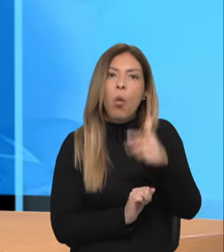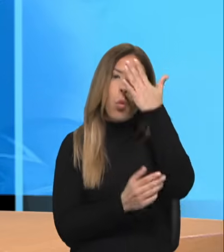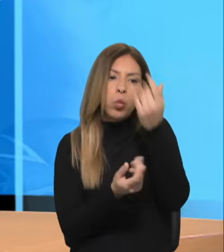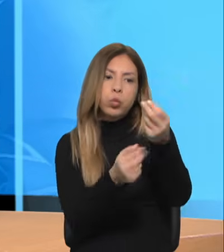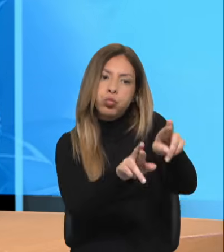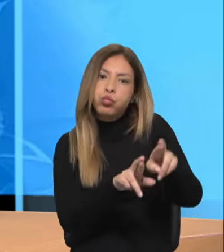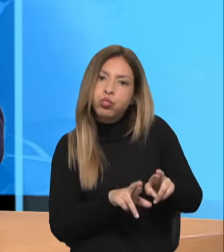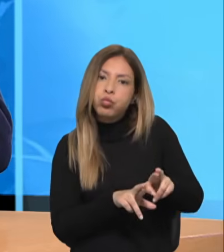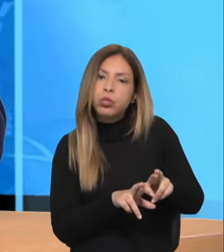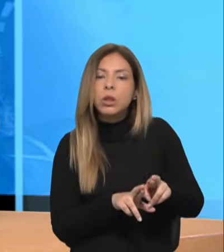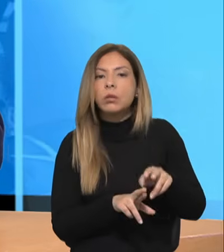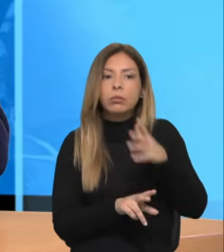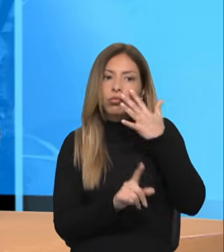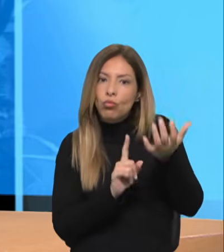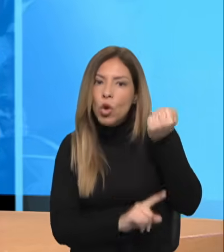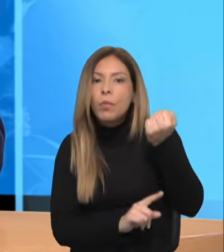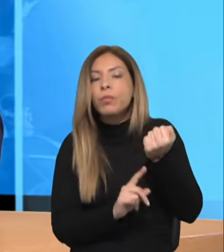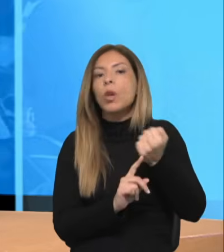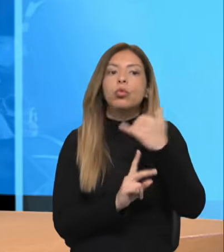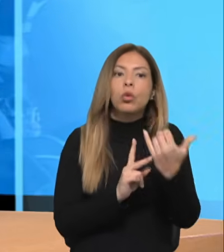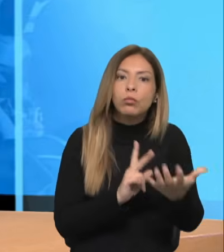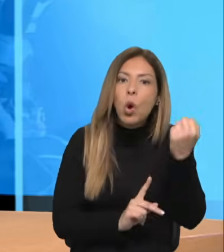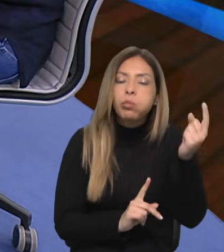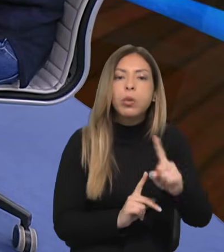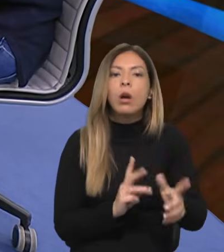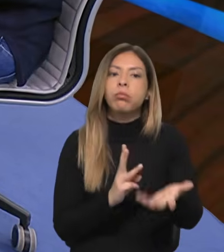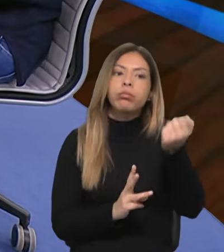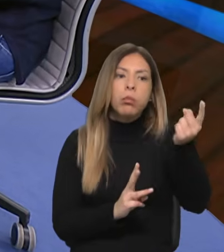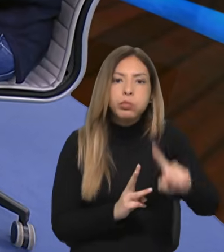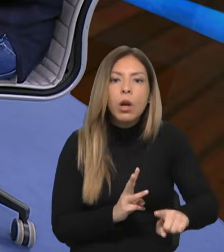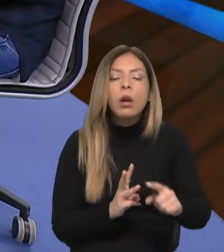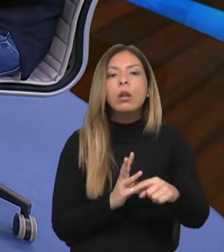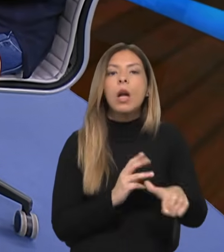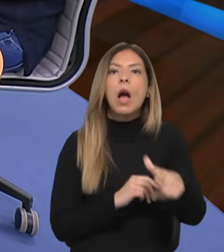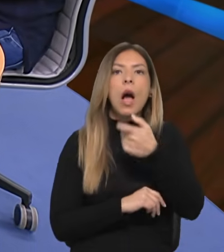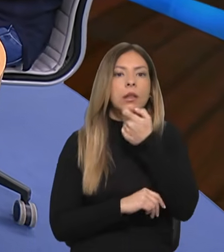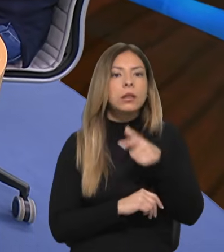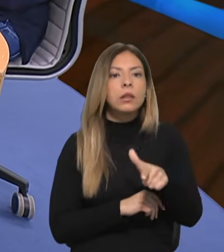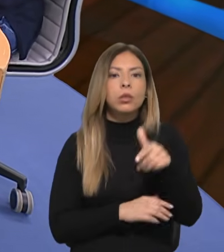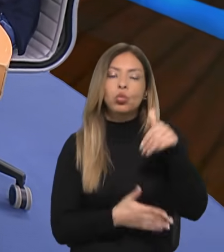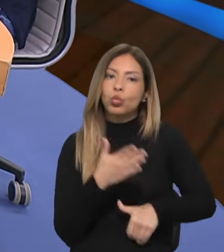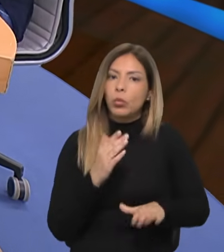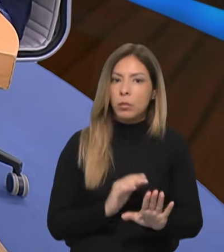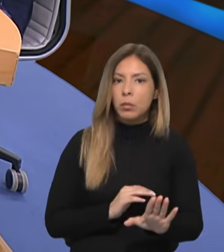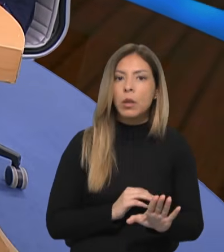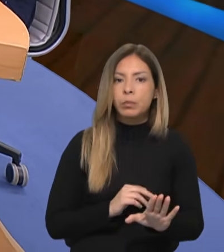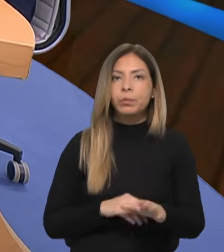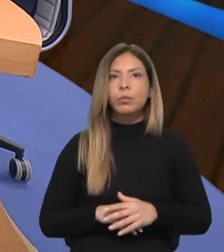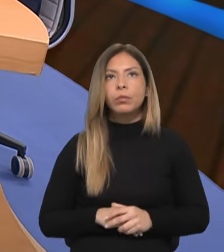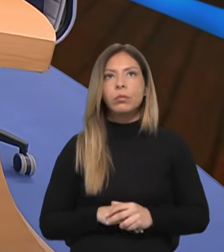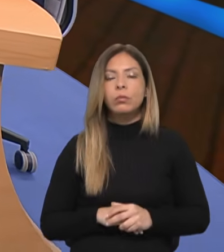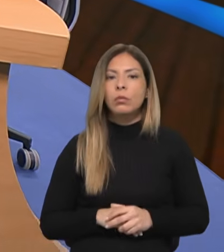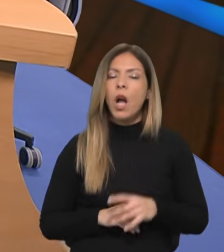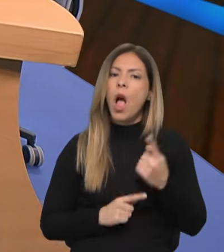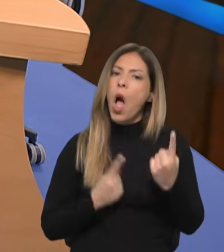Estado não resultarem nem à primeira, nem à segunda, nem à terceira vez, no caso de ser chumbado. Há aí fantasmas